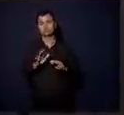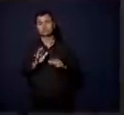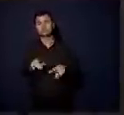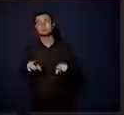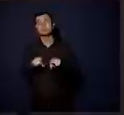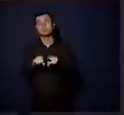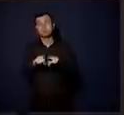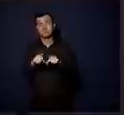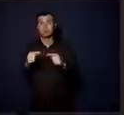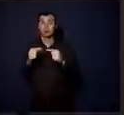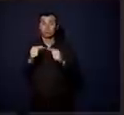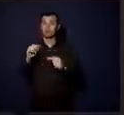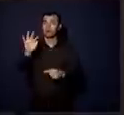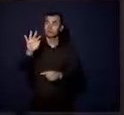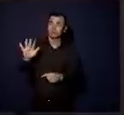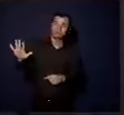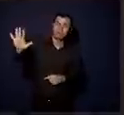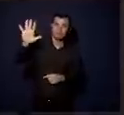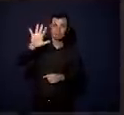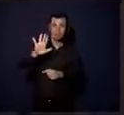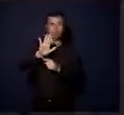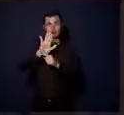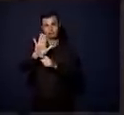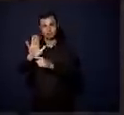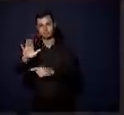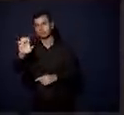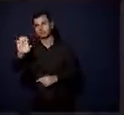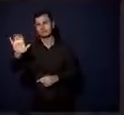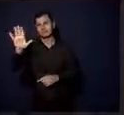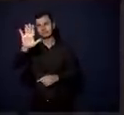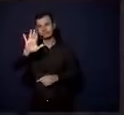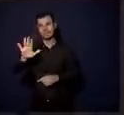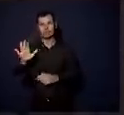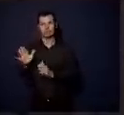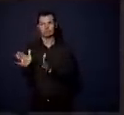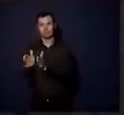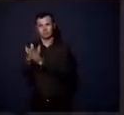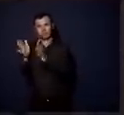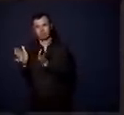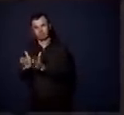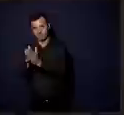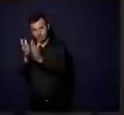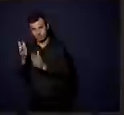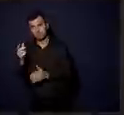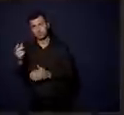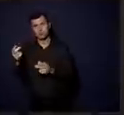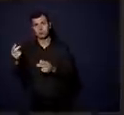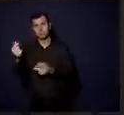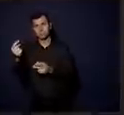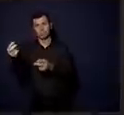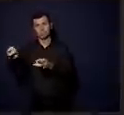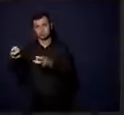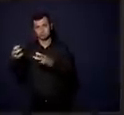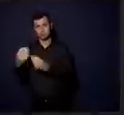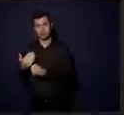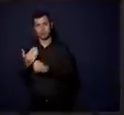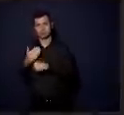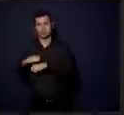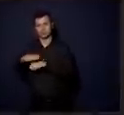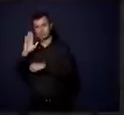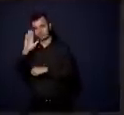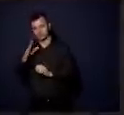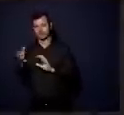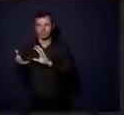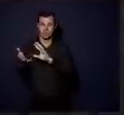discutivo do ponto de vista federativo também são os estados mais pobres da Federação são os que mais ganham com a reforma tributária e